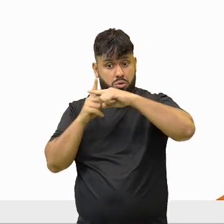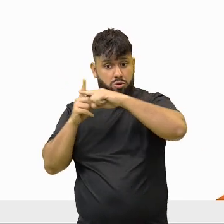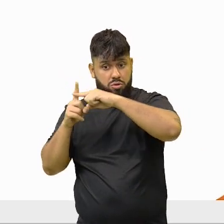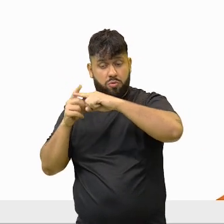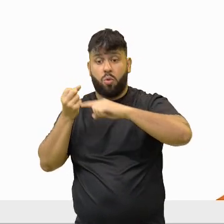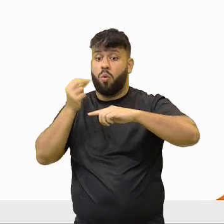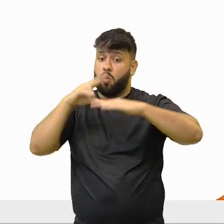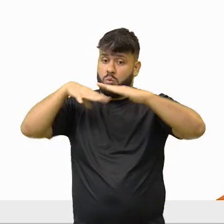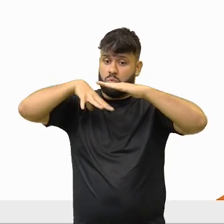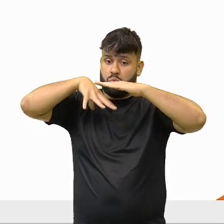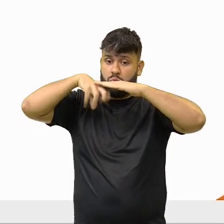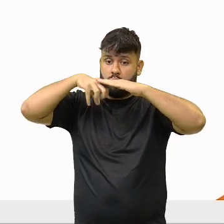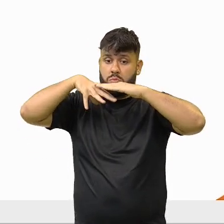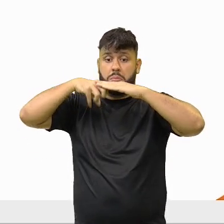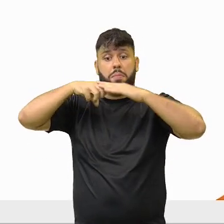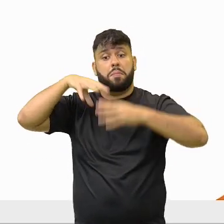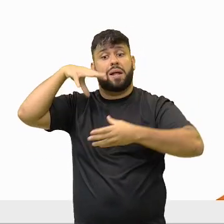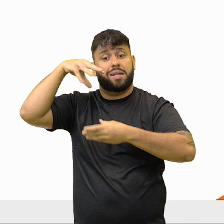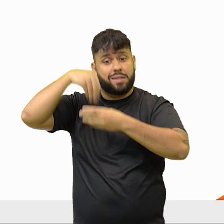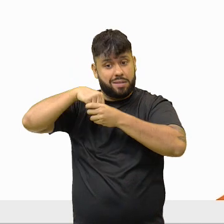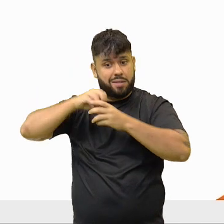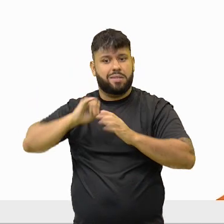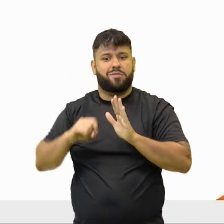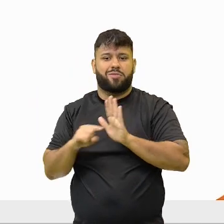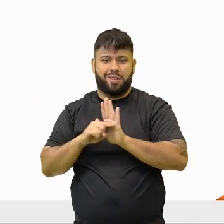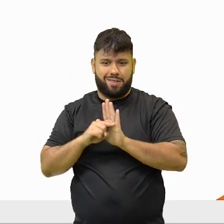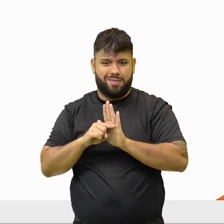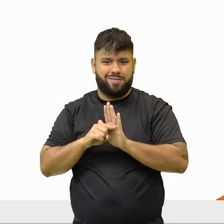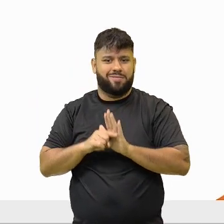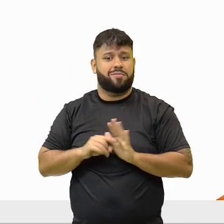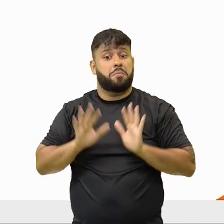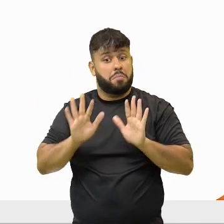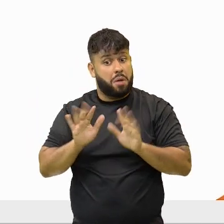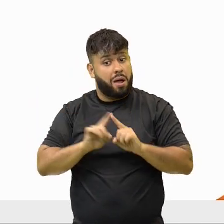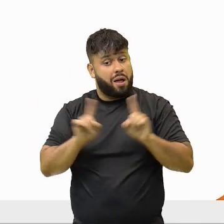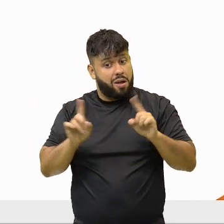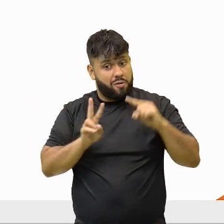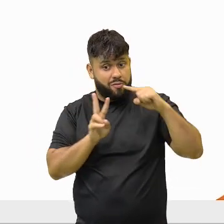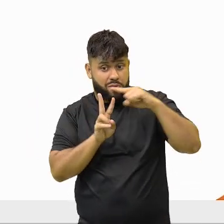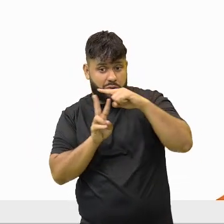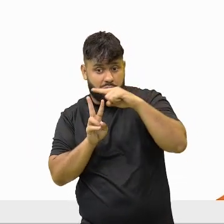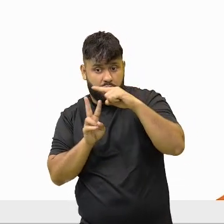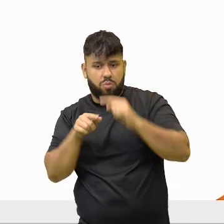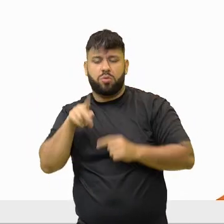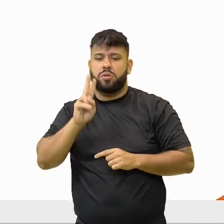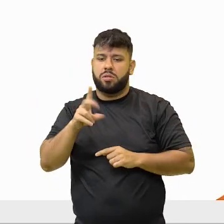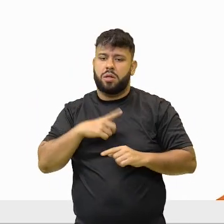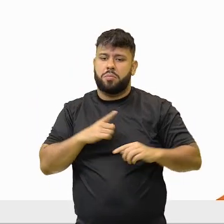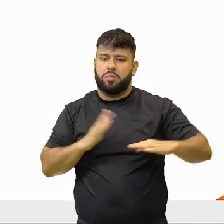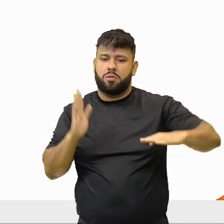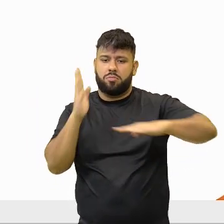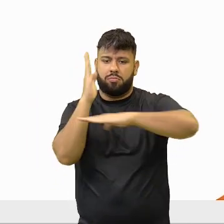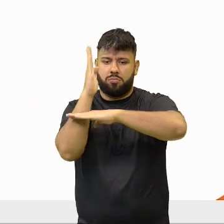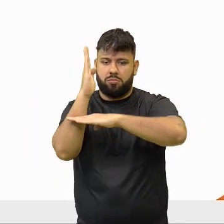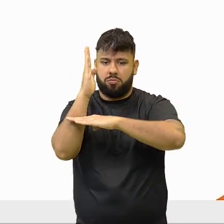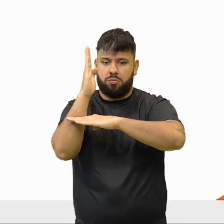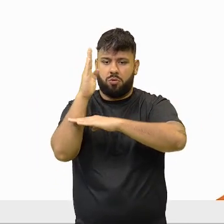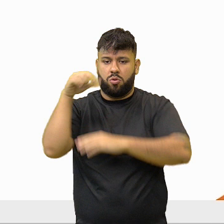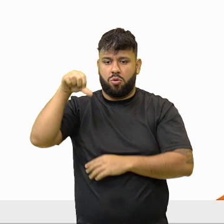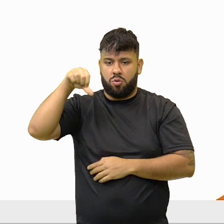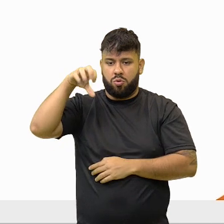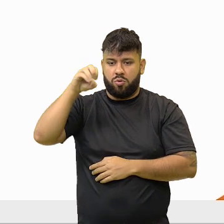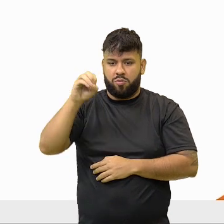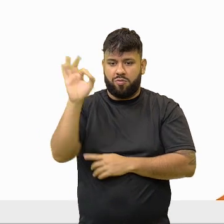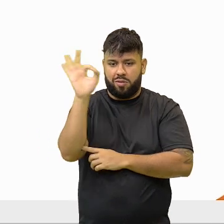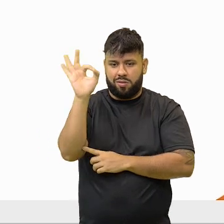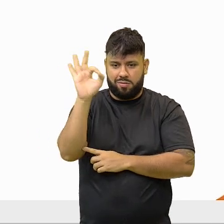for negativa. Não esqueça. Só que tem uma situação. Você vai desenhar esse vetor sempre formando 90 graus com a superfície. A propriedade